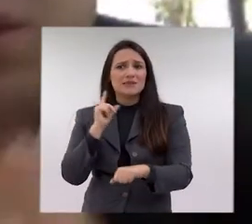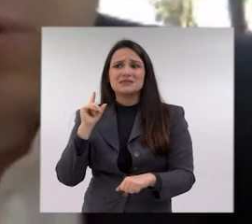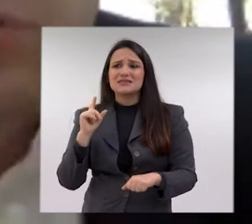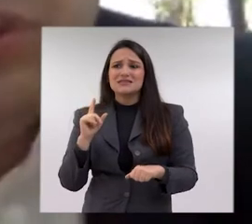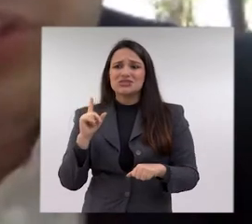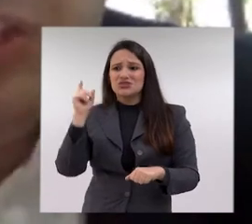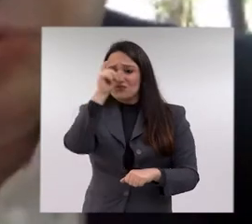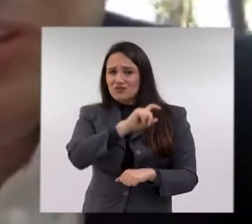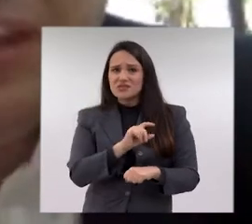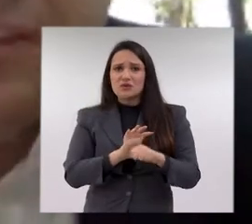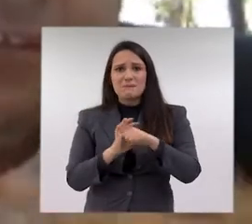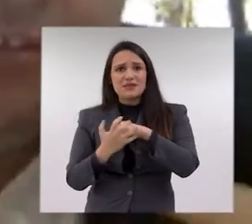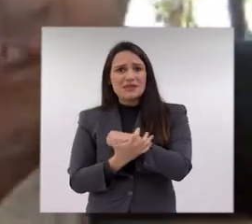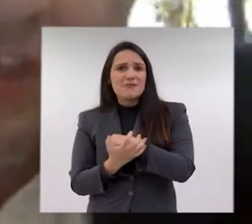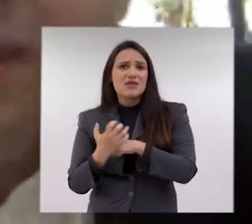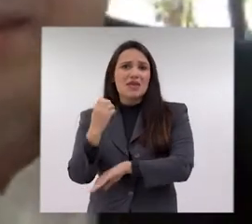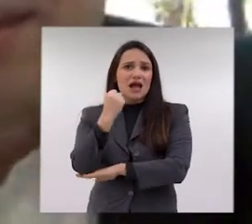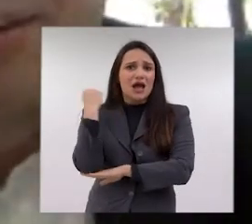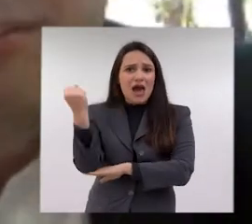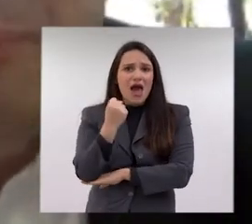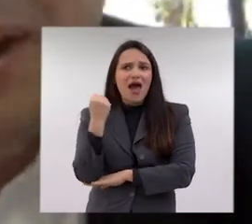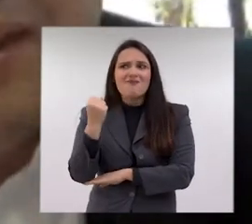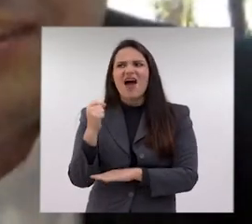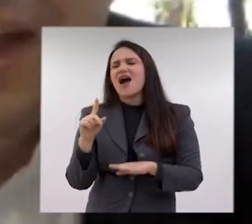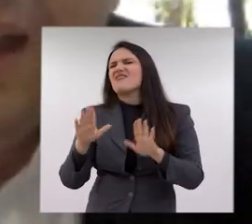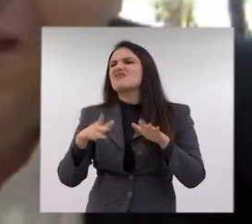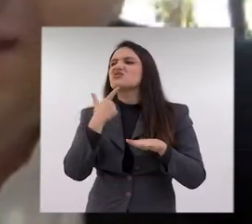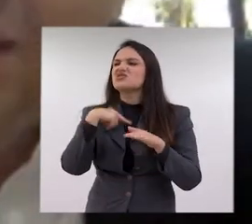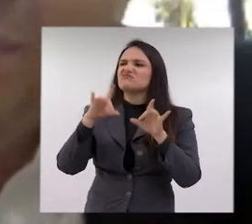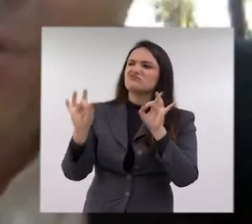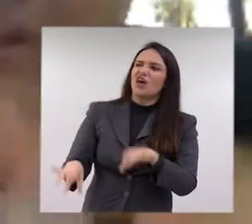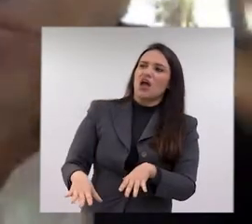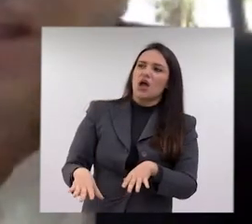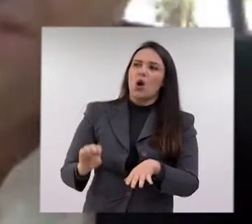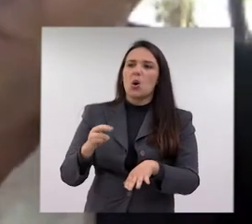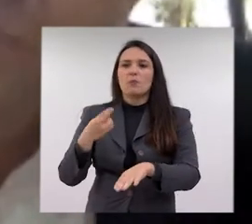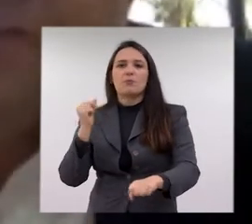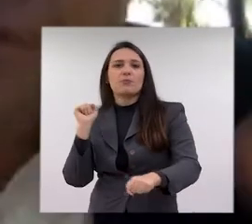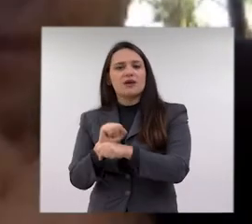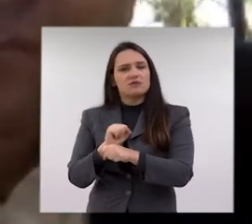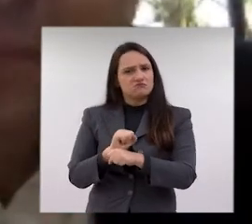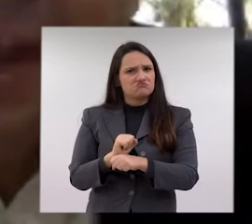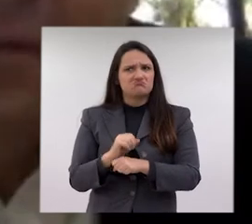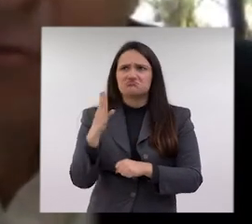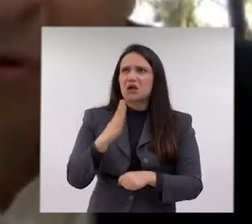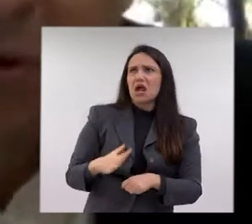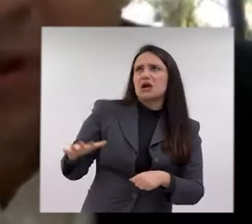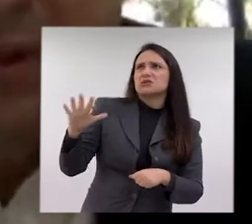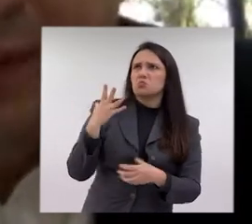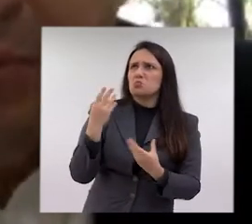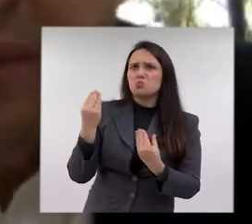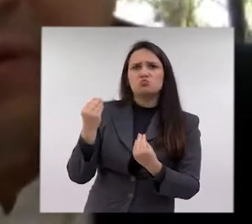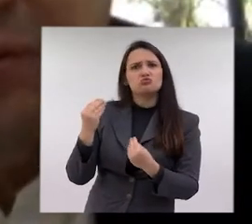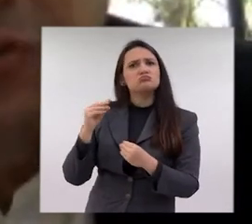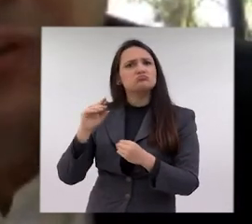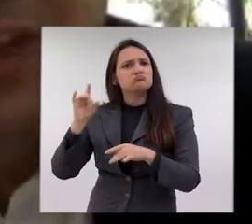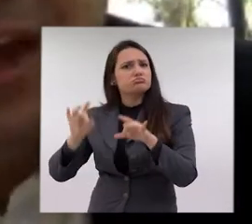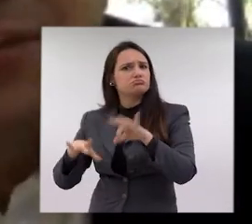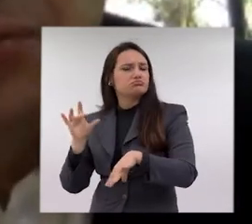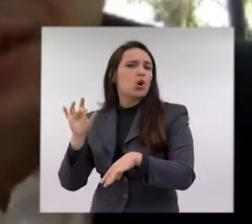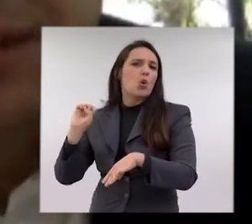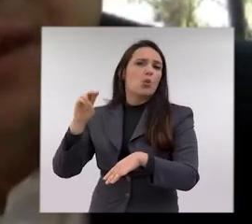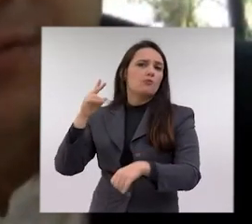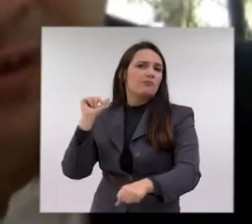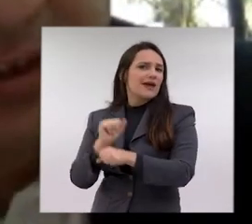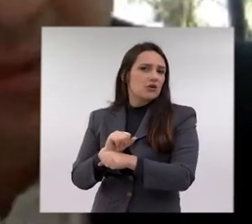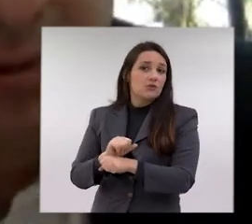pandemia, onde a gente poderia desistir, né, vamos paralisar, a maioria do Brasil praticamente paralisou, interromperam suas